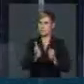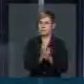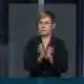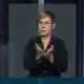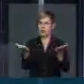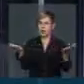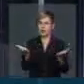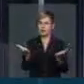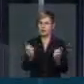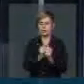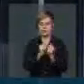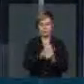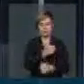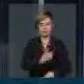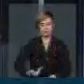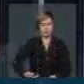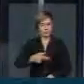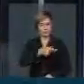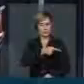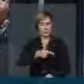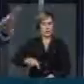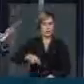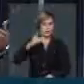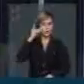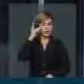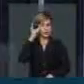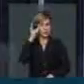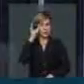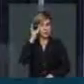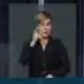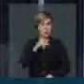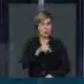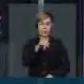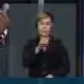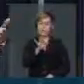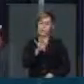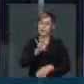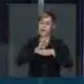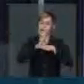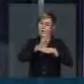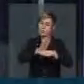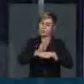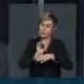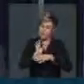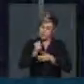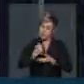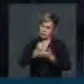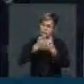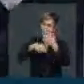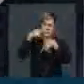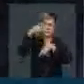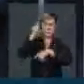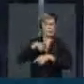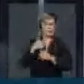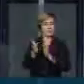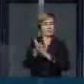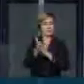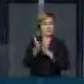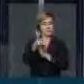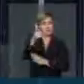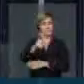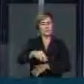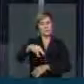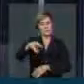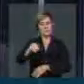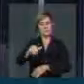junto ao governo da presidente Dilma que o PDT ajudou a construir. Então, gostaria de parabenizar aqui mais uma vez o Manuel